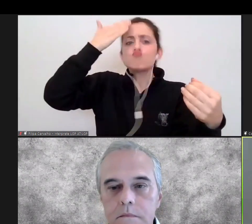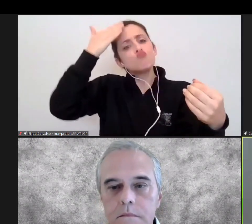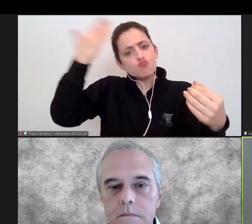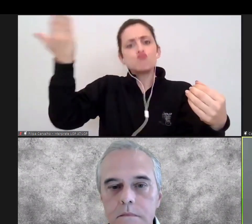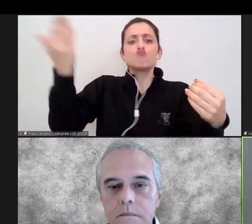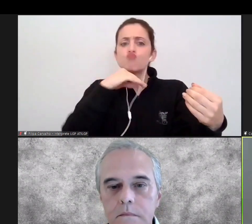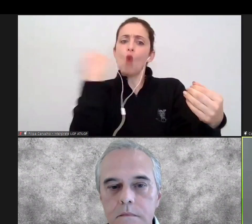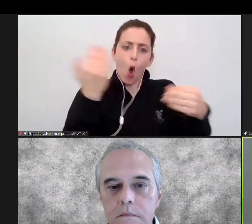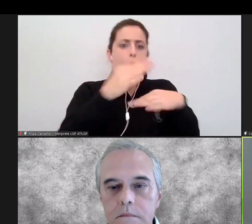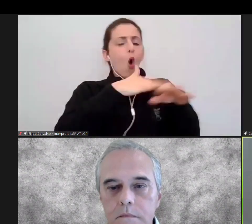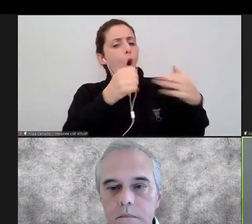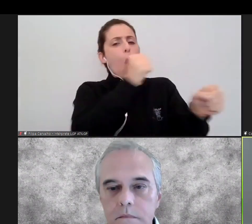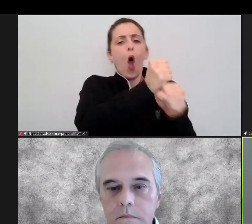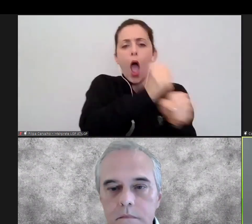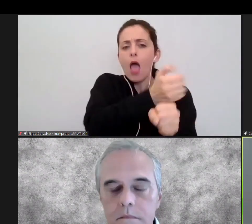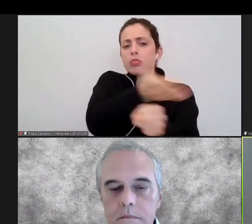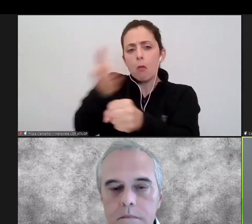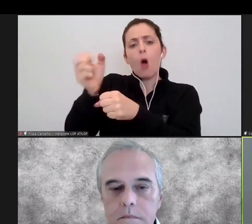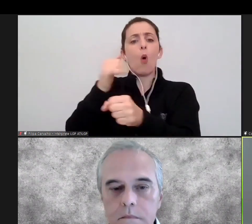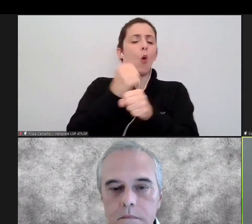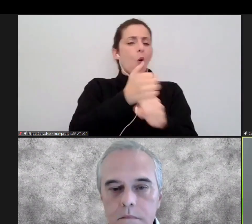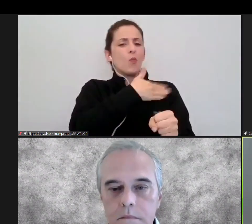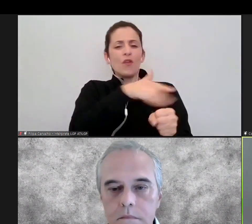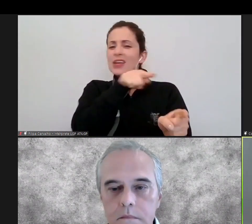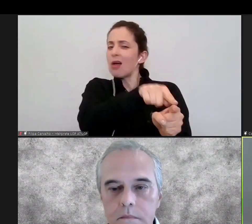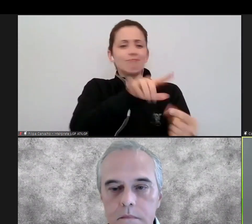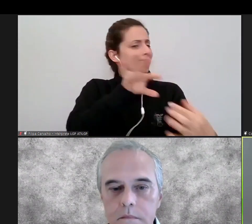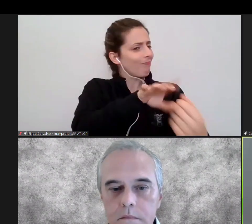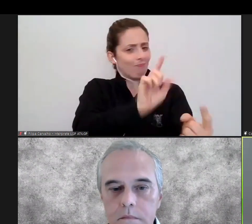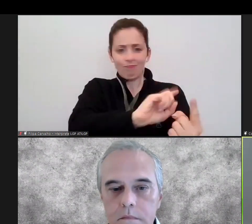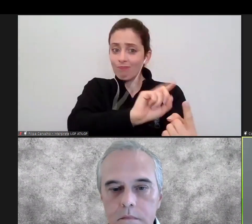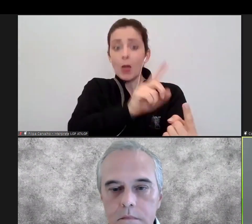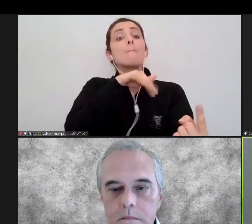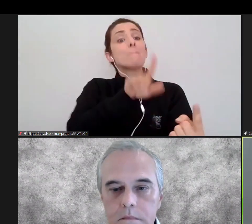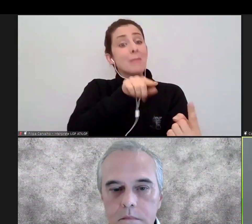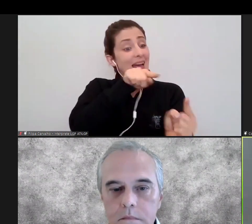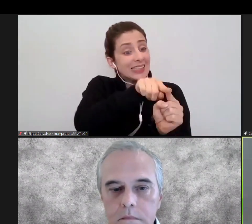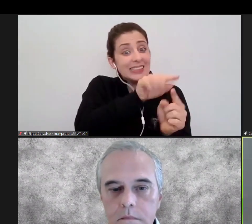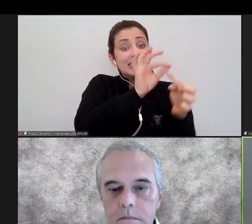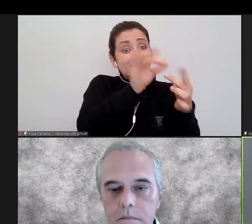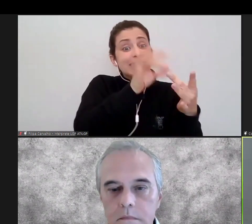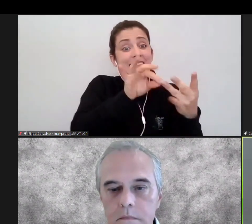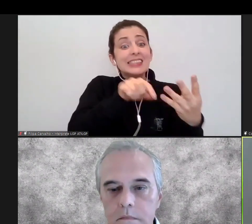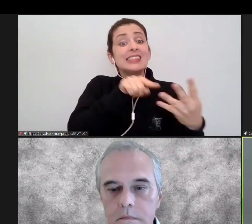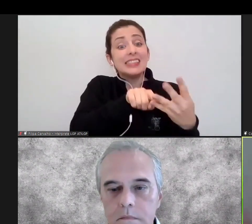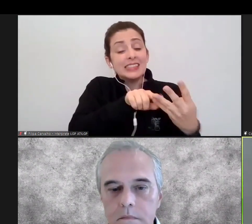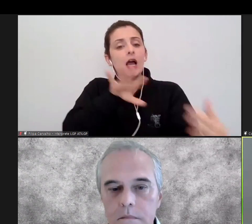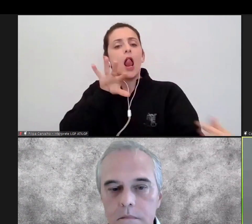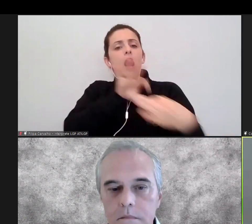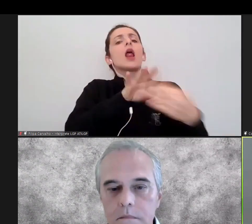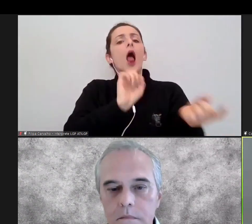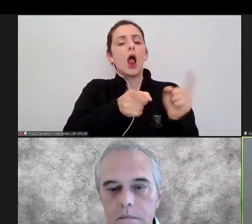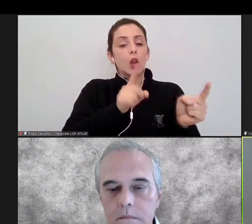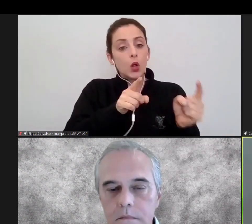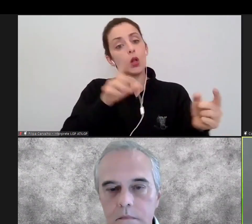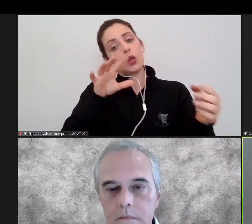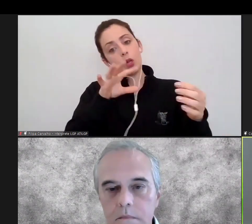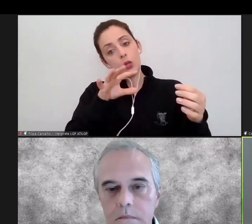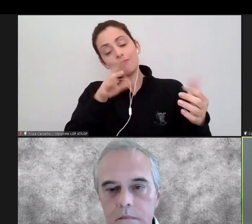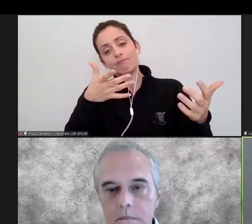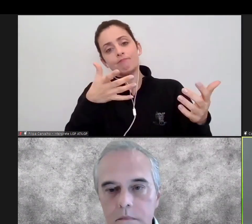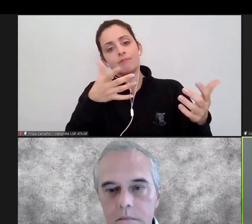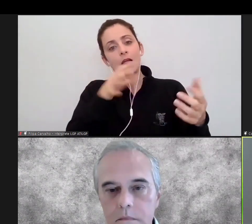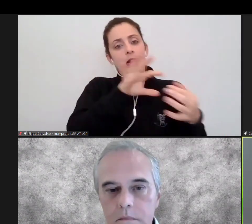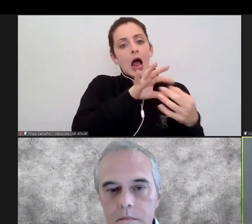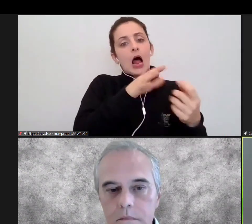determinada tarefa, para uma determinada profissão, mas que basicamente estão relacionadas com fatores que